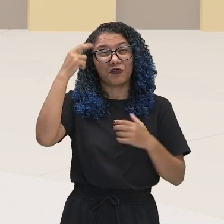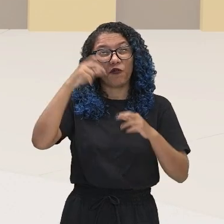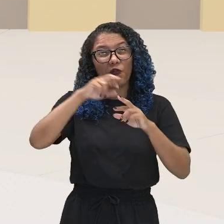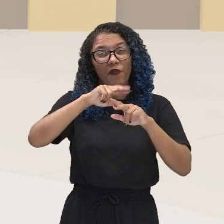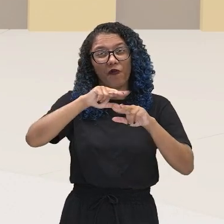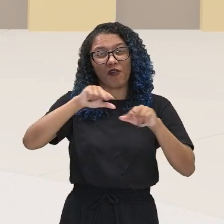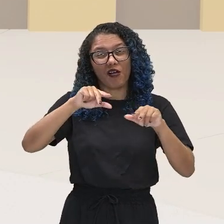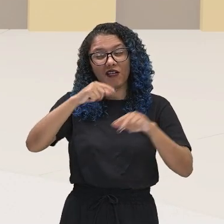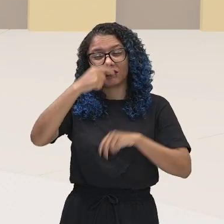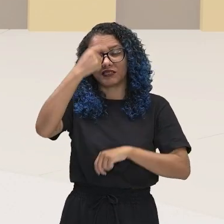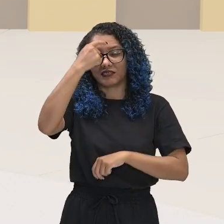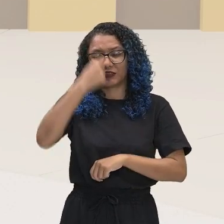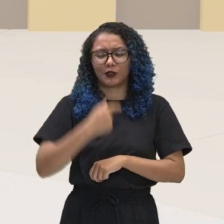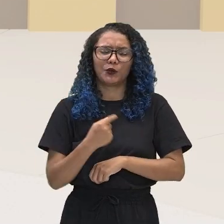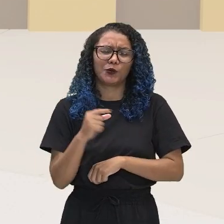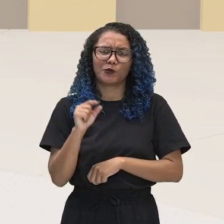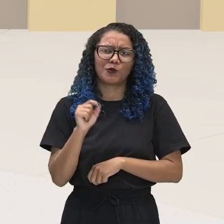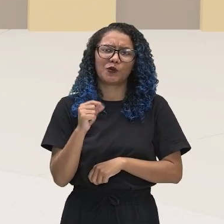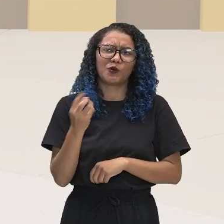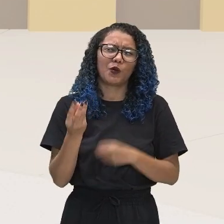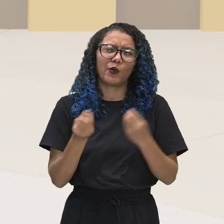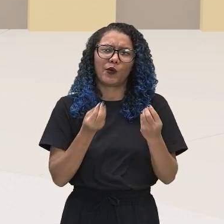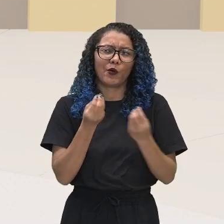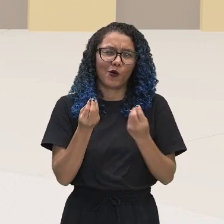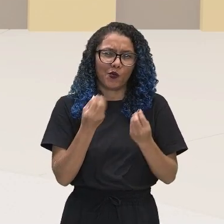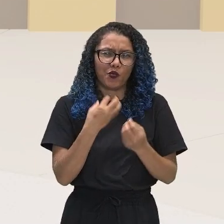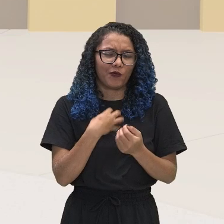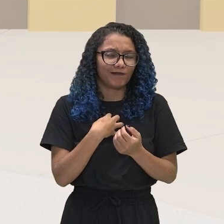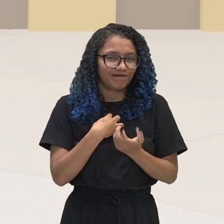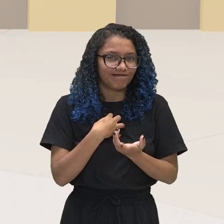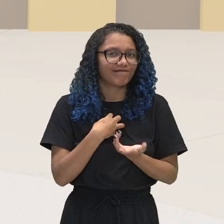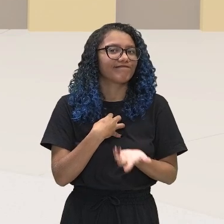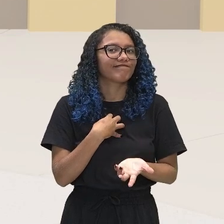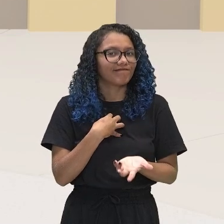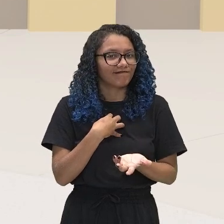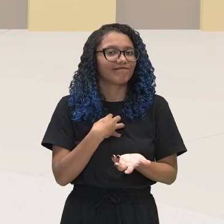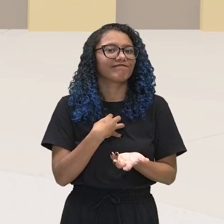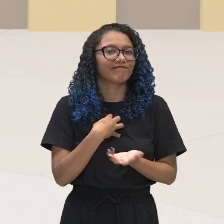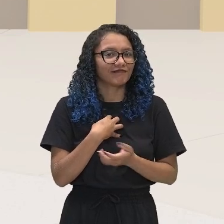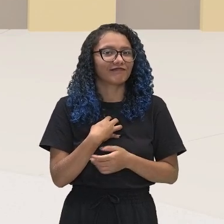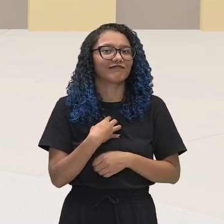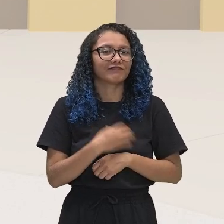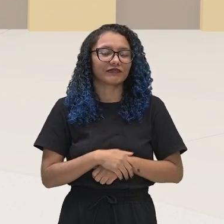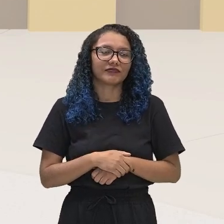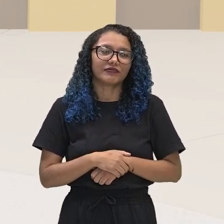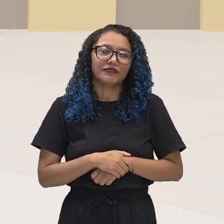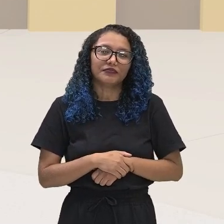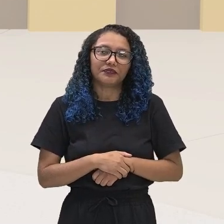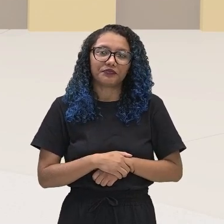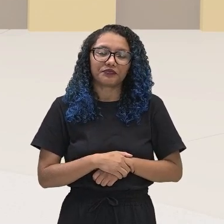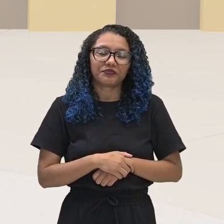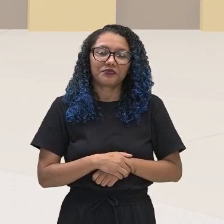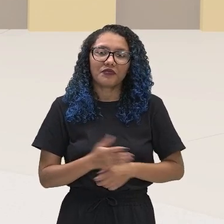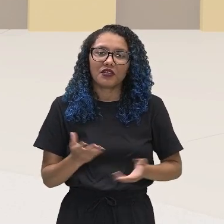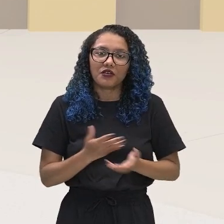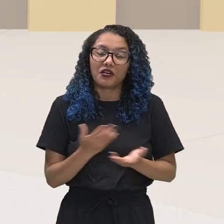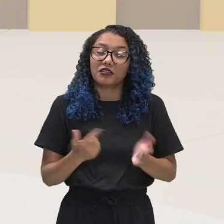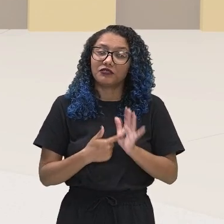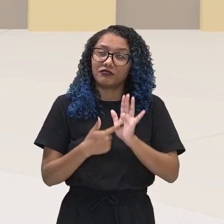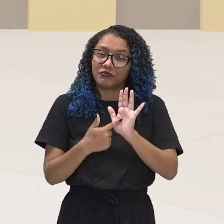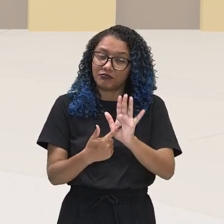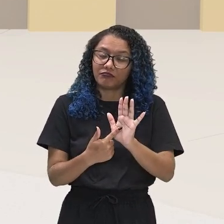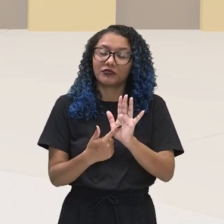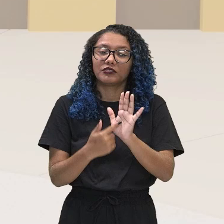sou? É uma longa jornada de descobrimento, não é verdade? Então vamos verificar aqui alguns tópicos sobre